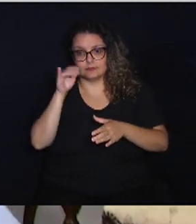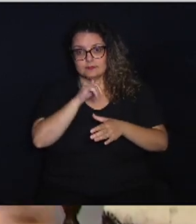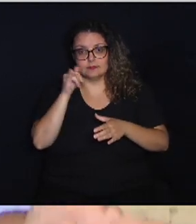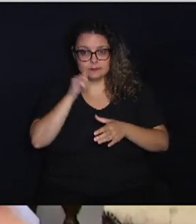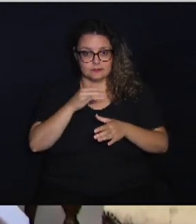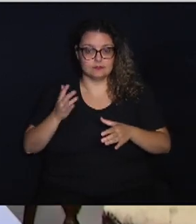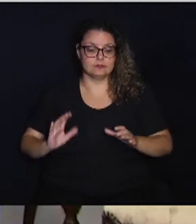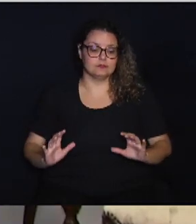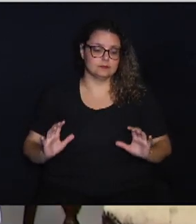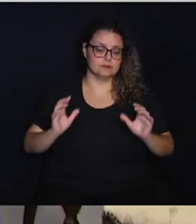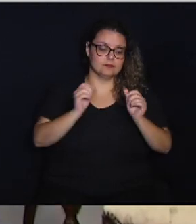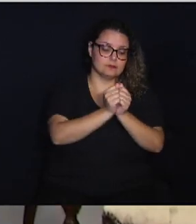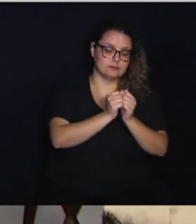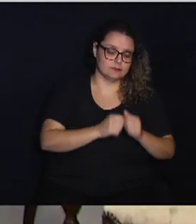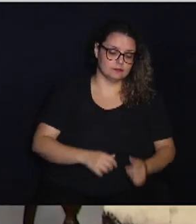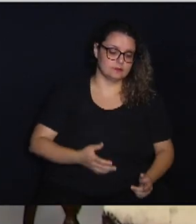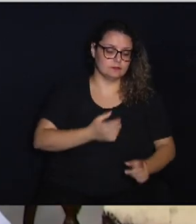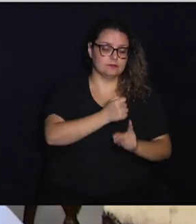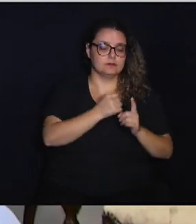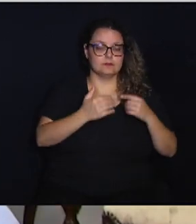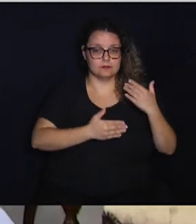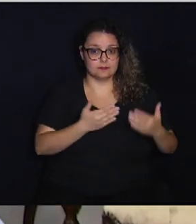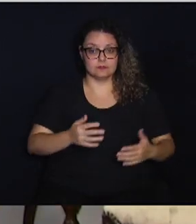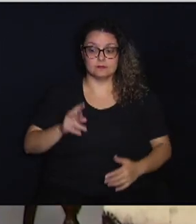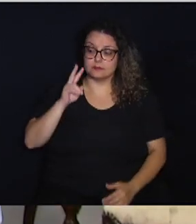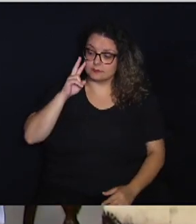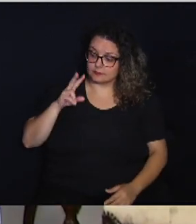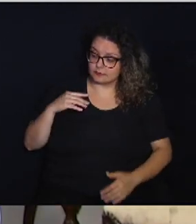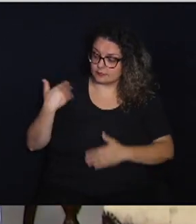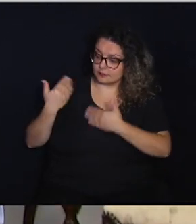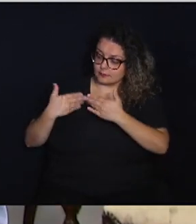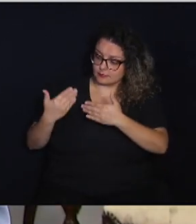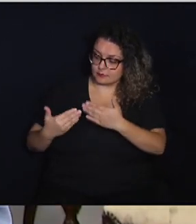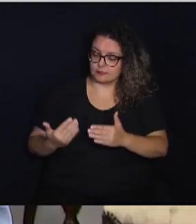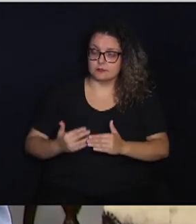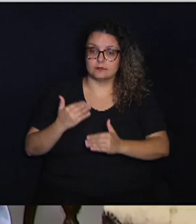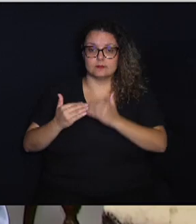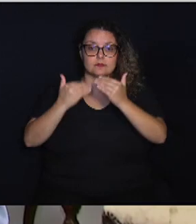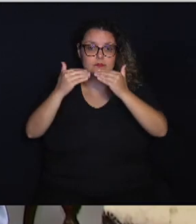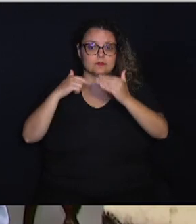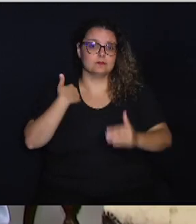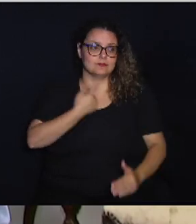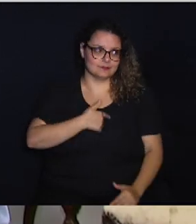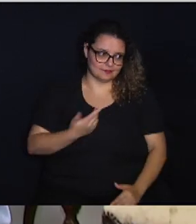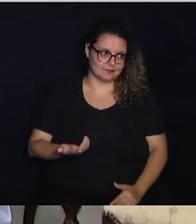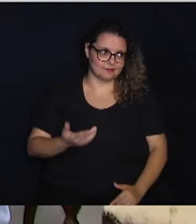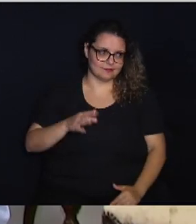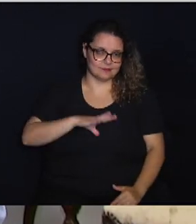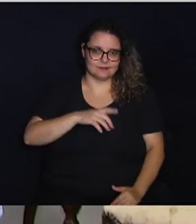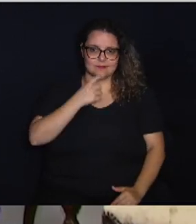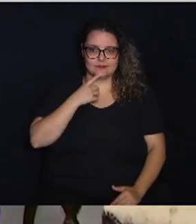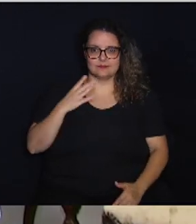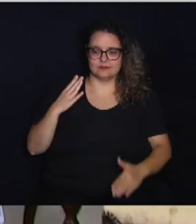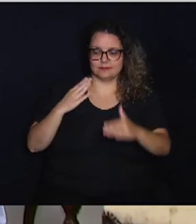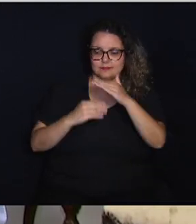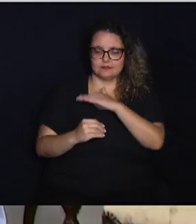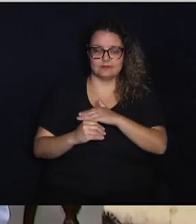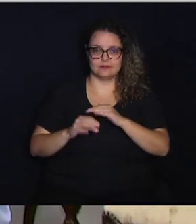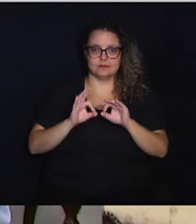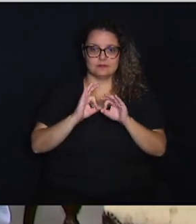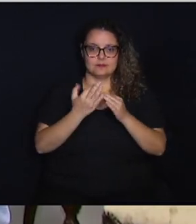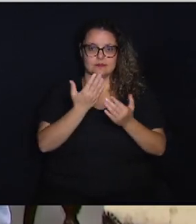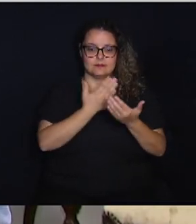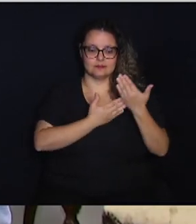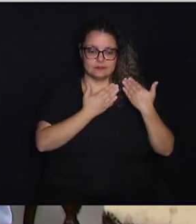para comemorar, rever as tradições daqueles que ajudaram a formar a nossa cidade, que são os imigrantes e descendentes de